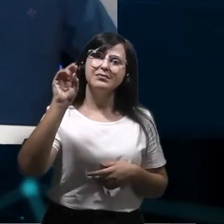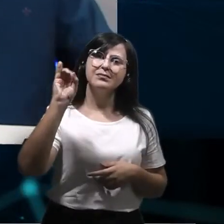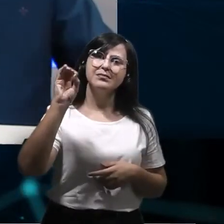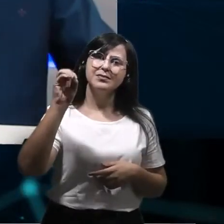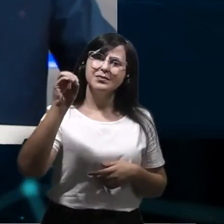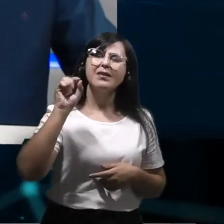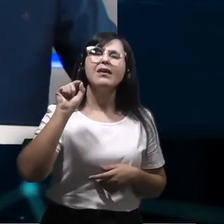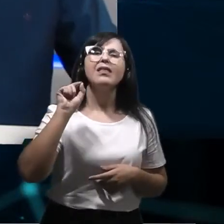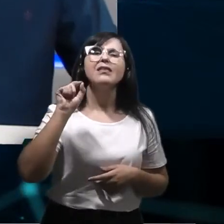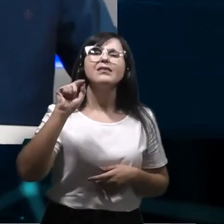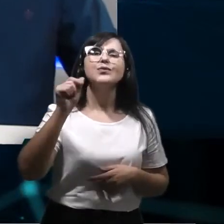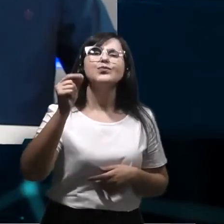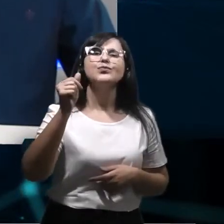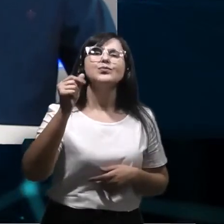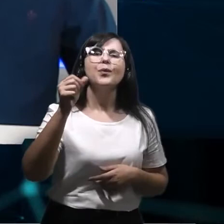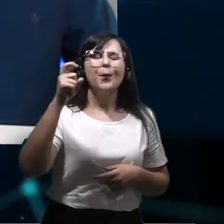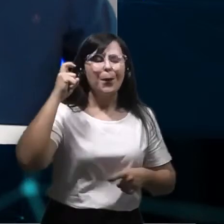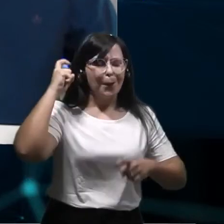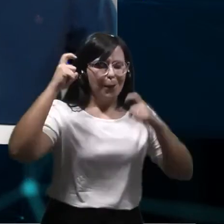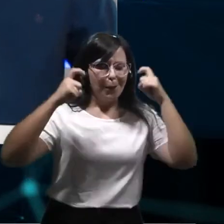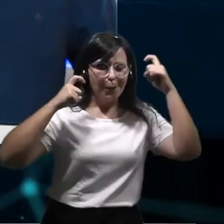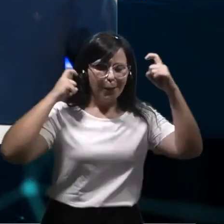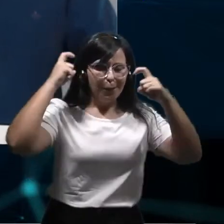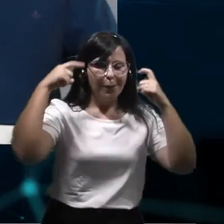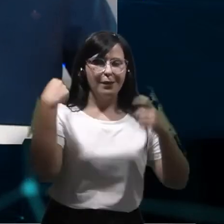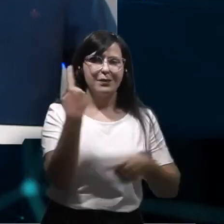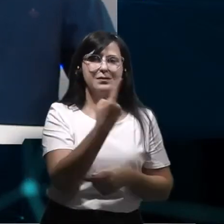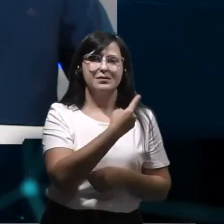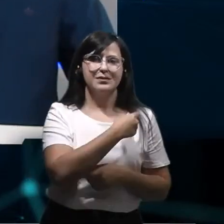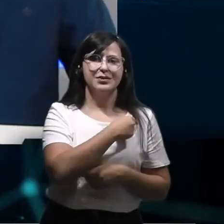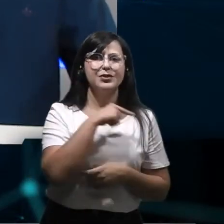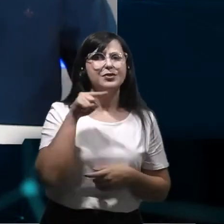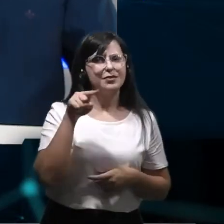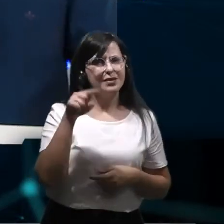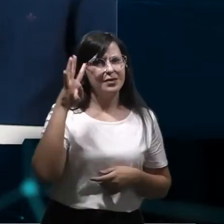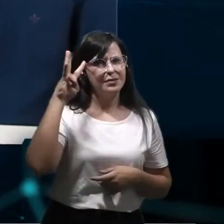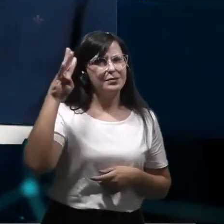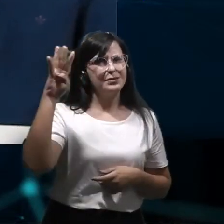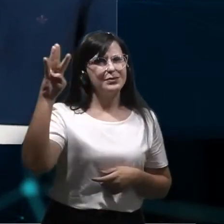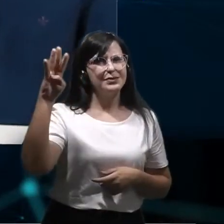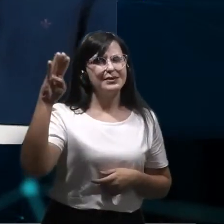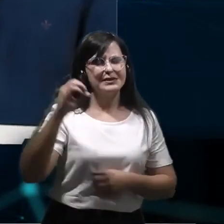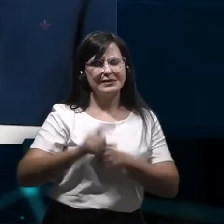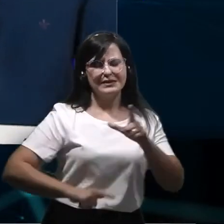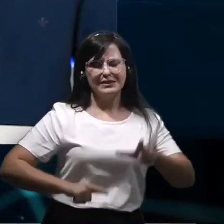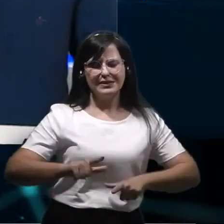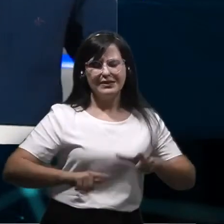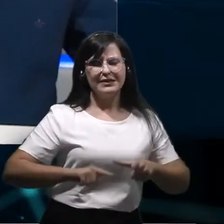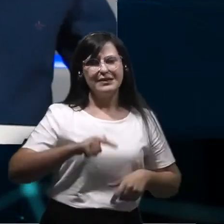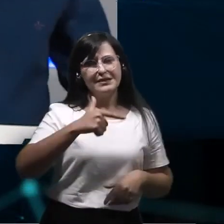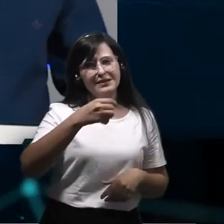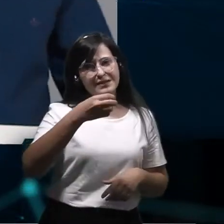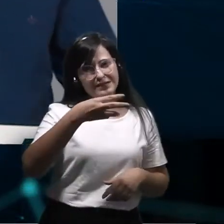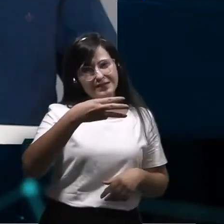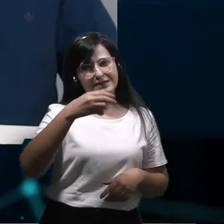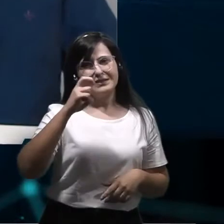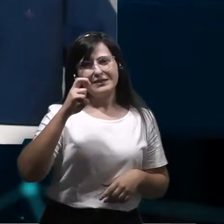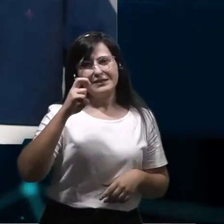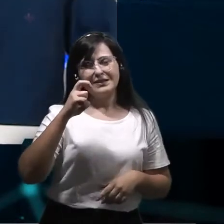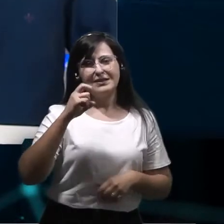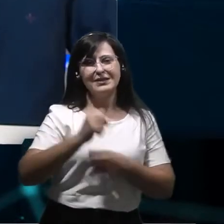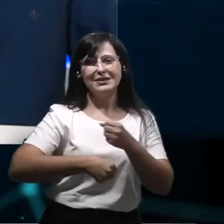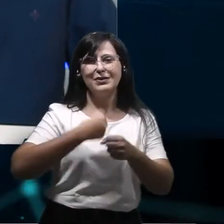Porque isso é preocupante, só batendo nessa tecla. Já imaginou você trabalhar 35 anos ou 30 anos, dependendo agora que mudou a